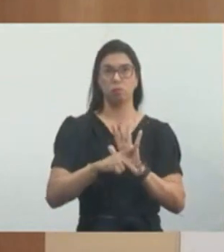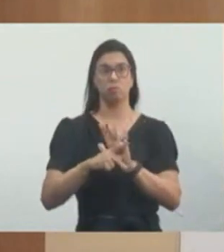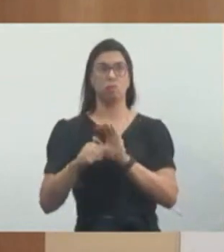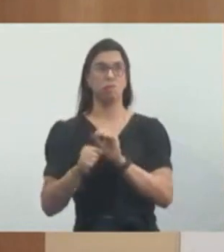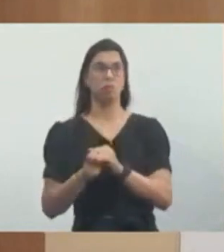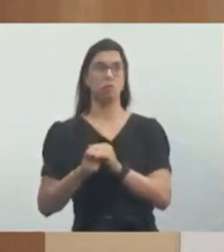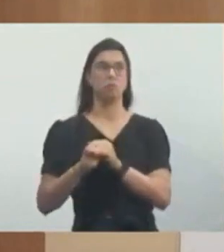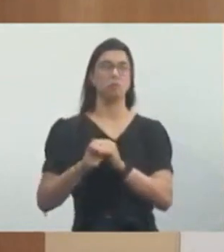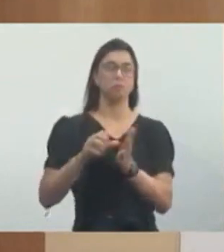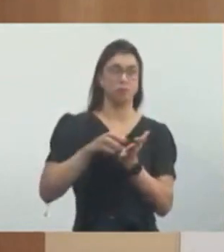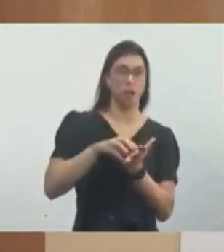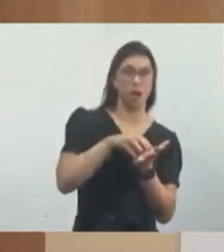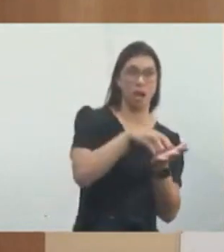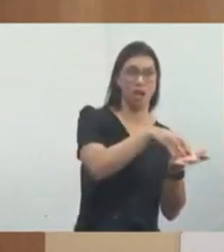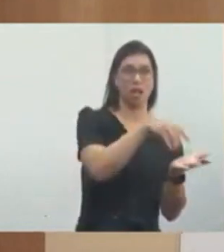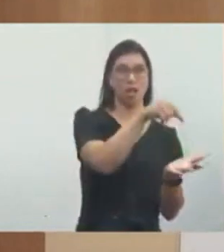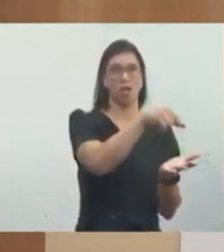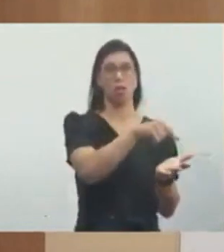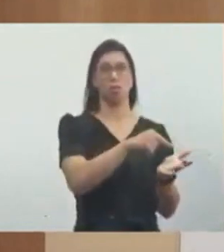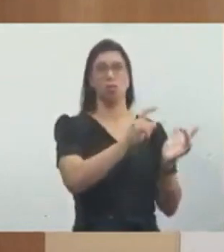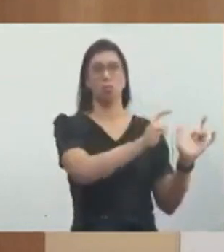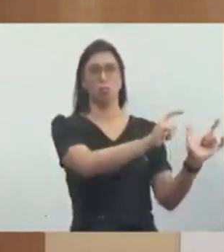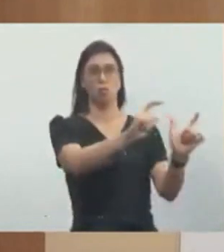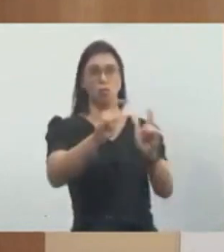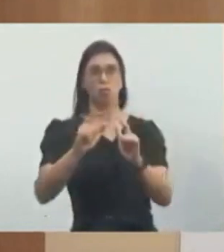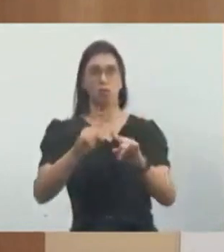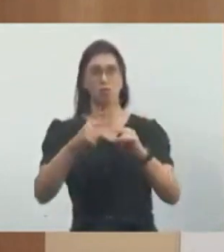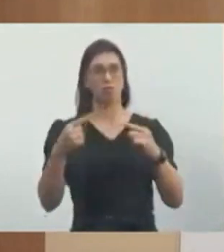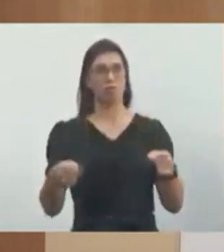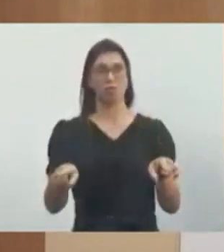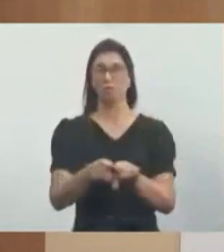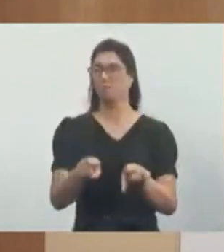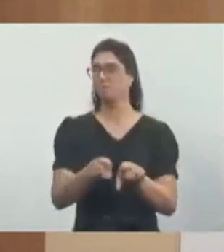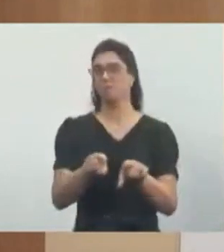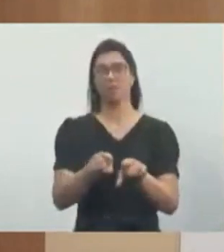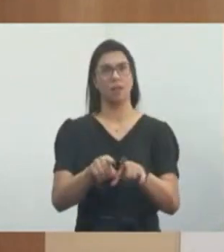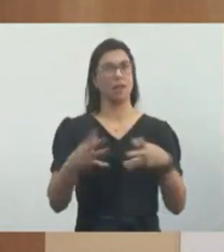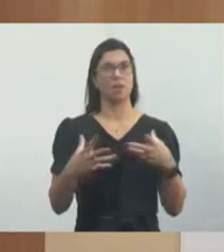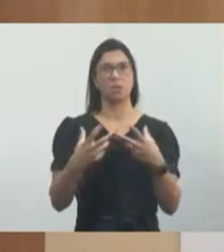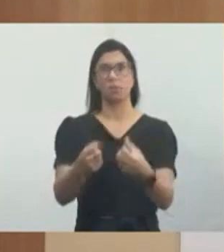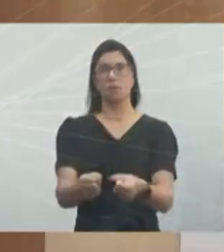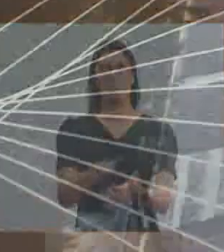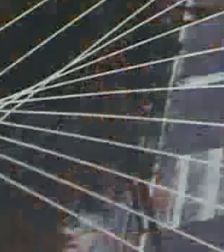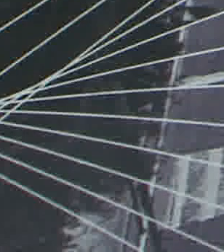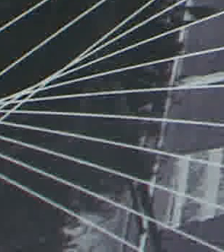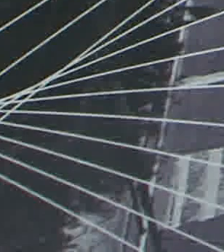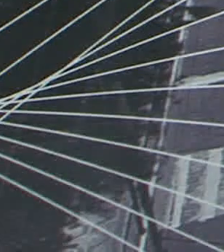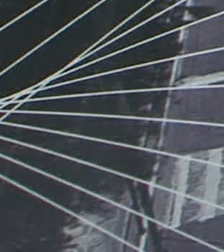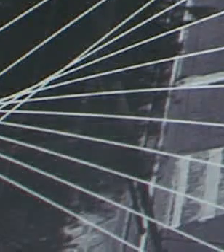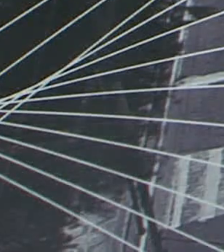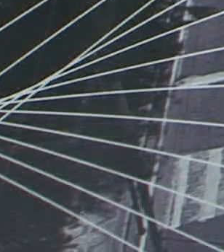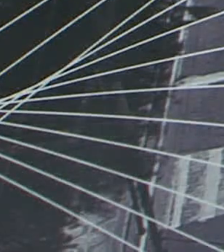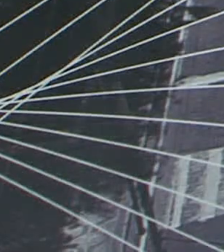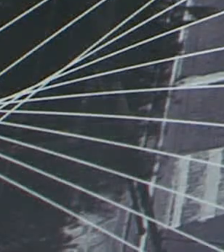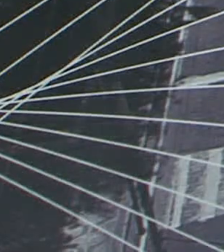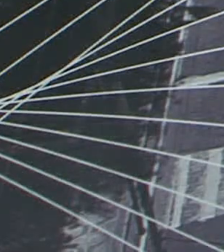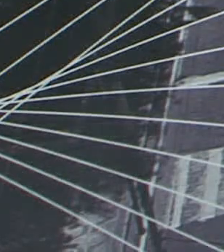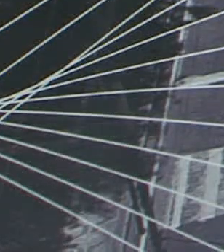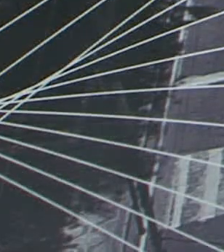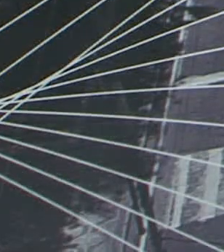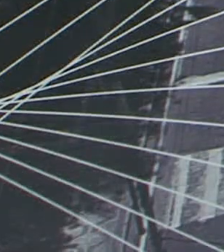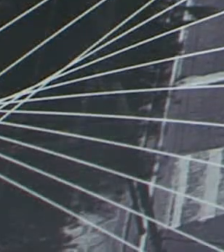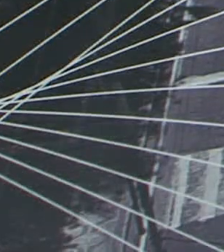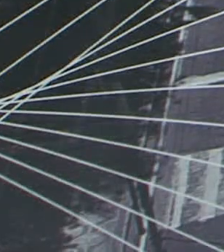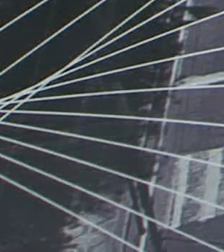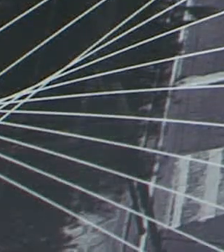periferia da cidade para poder fazer essas castrações, mas também não foi aceito esse pedido do castramóvel. A vereadora